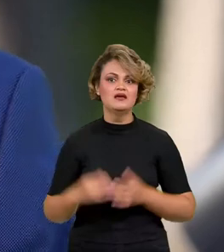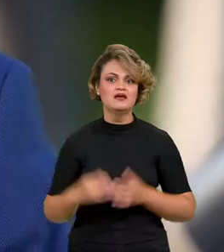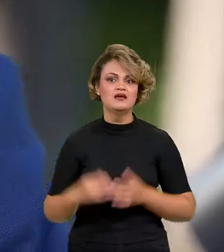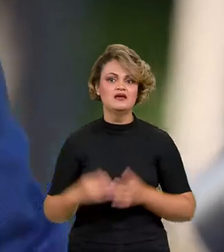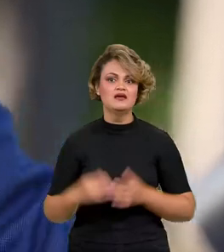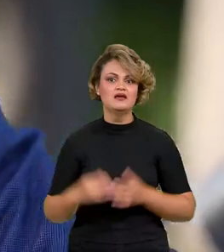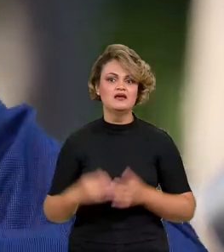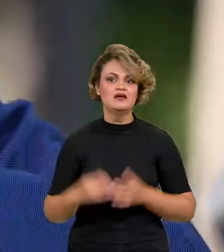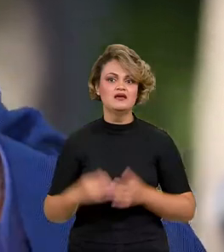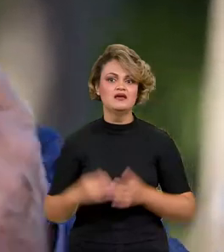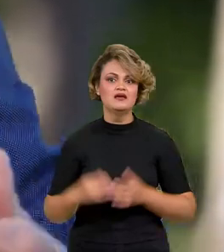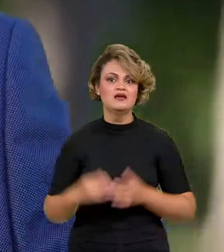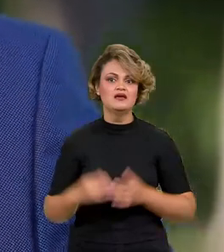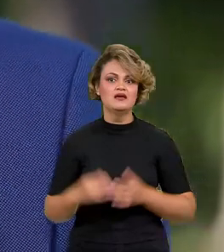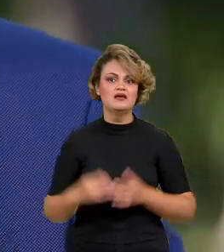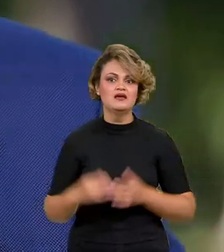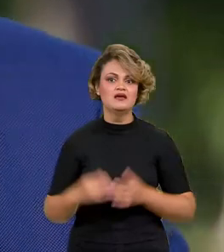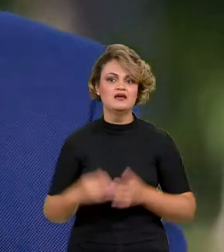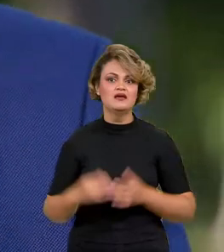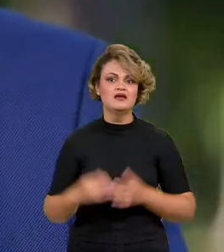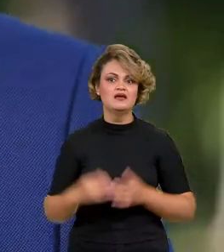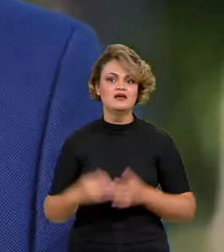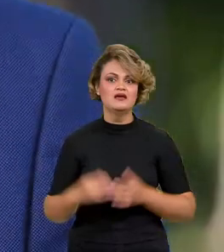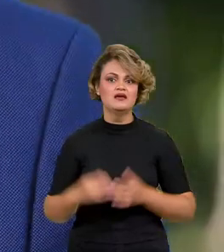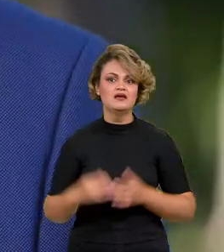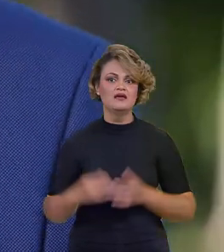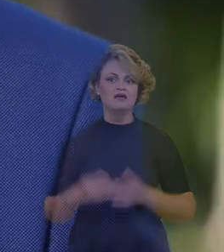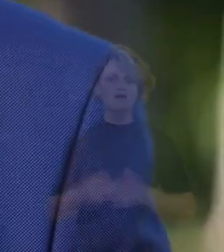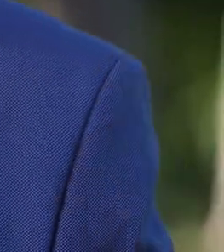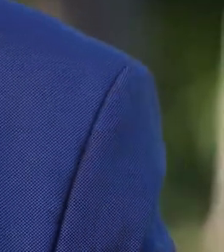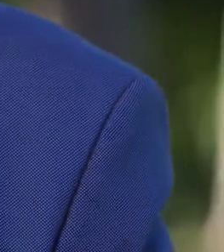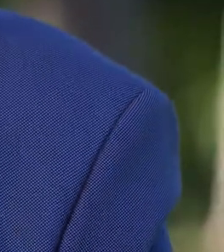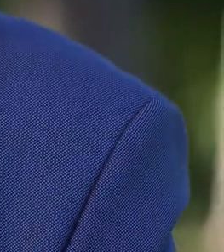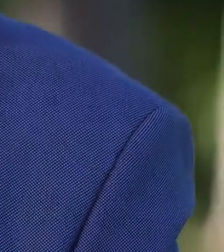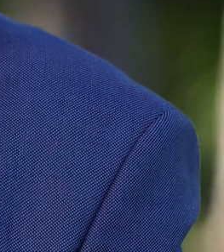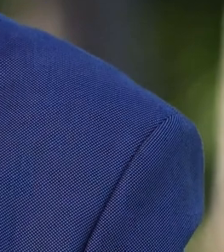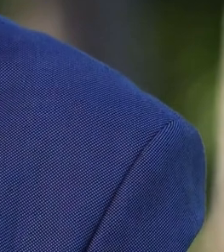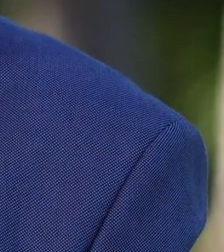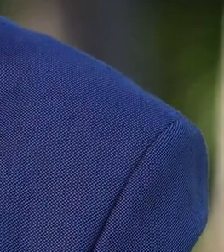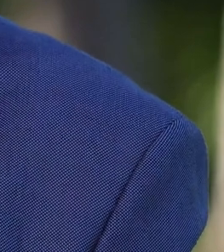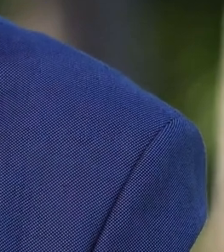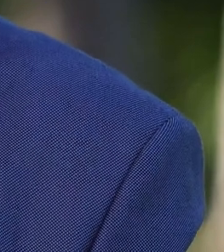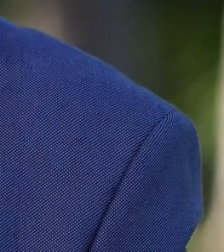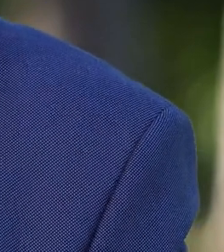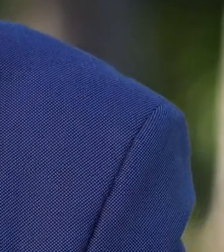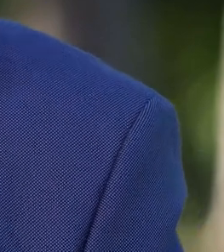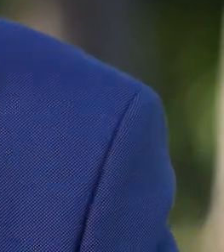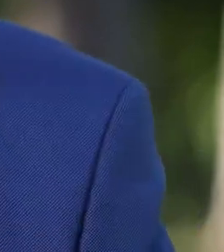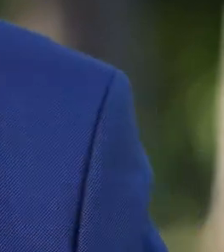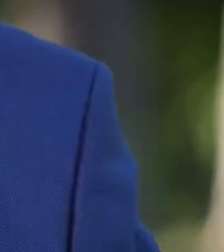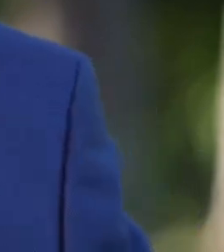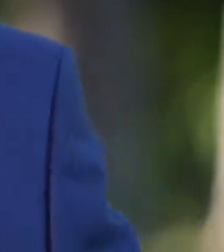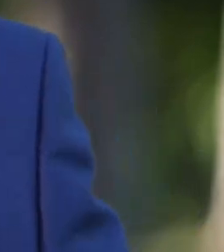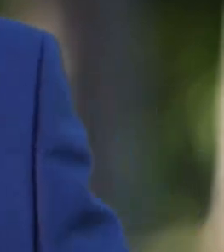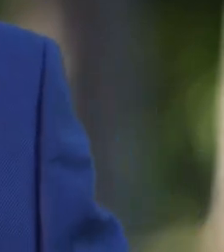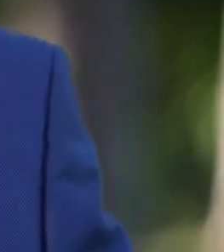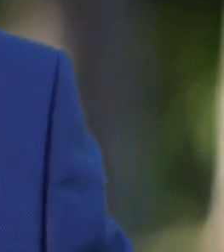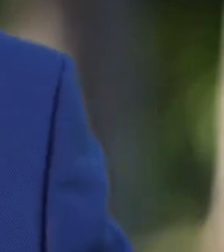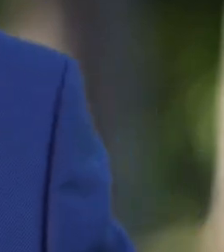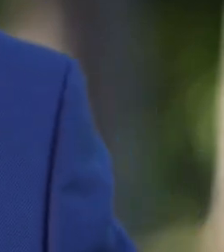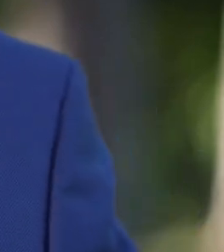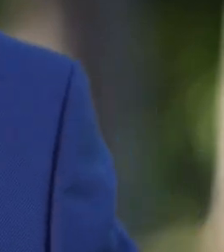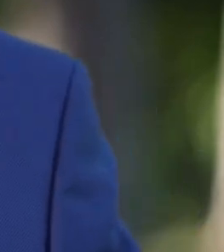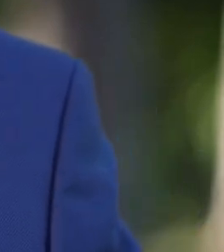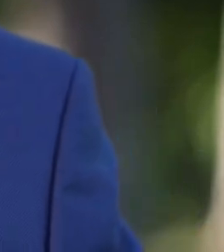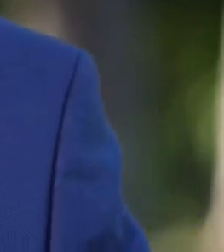a gente fala da Amazônia a gente fala da Mata Atlântica sabe que é normal mas é importante a gente lembrar que é preciso discutir as